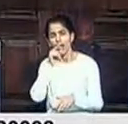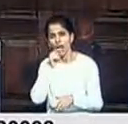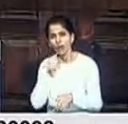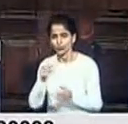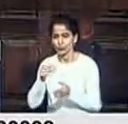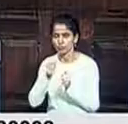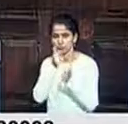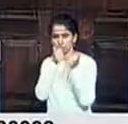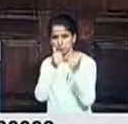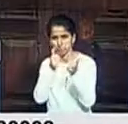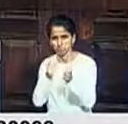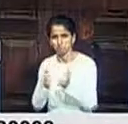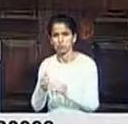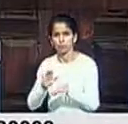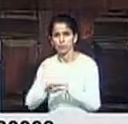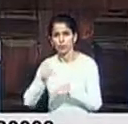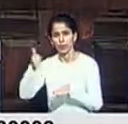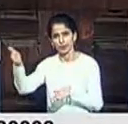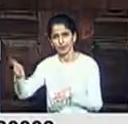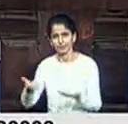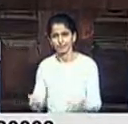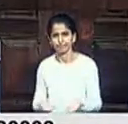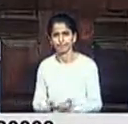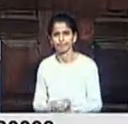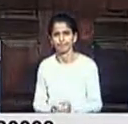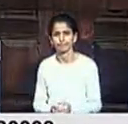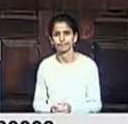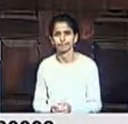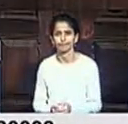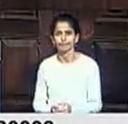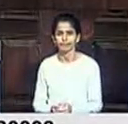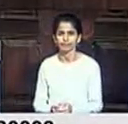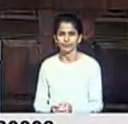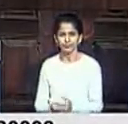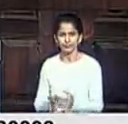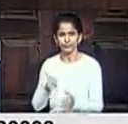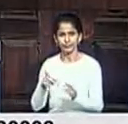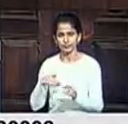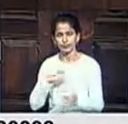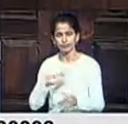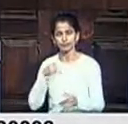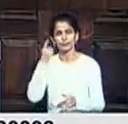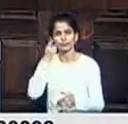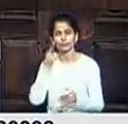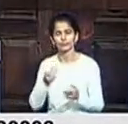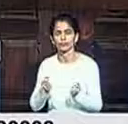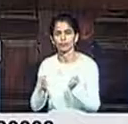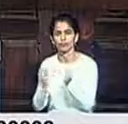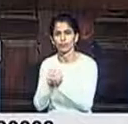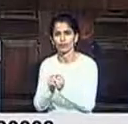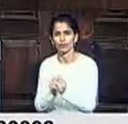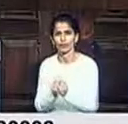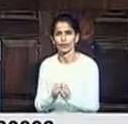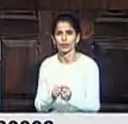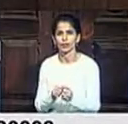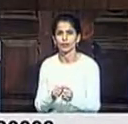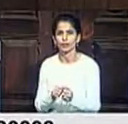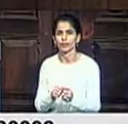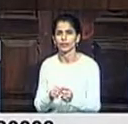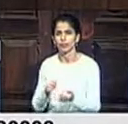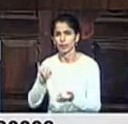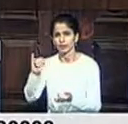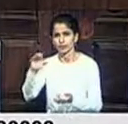saneamento básico. Mesmo essa, deputado Zaqueu Teixeira, Vossa Excelência acompanhou bem, nós fizemos de um jeito sem aumentar R$1